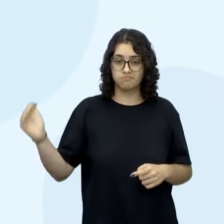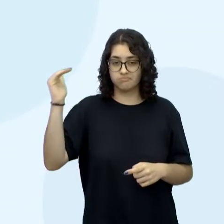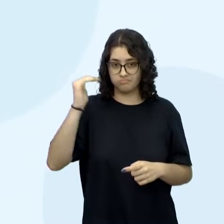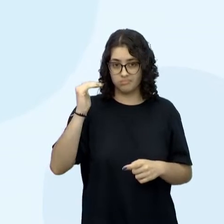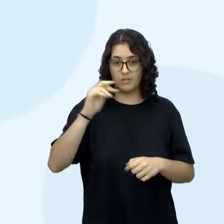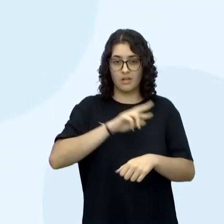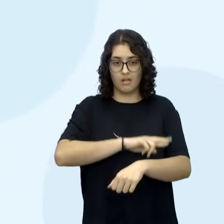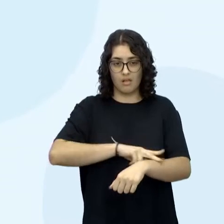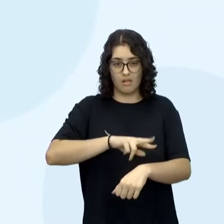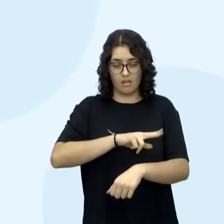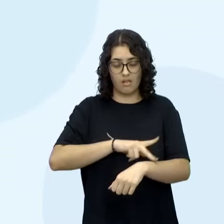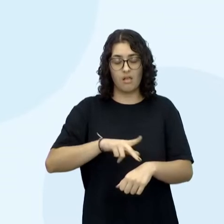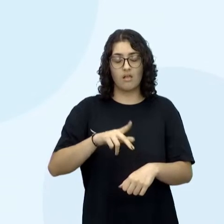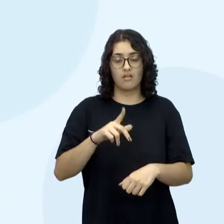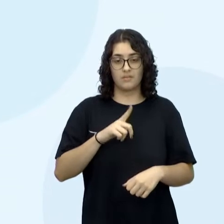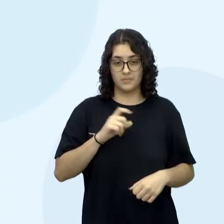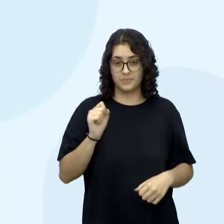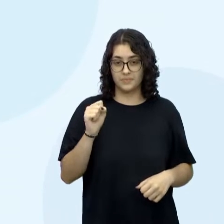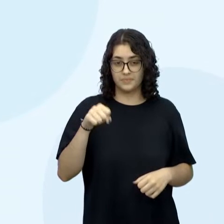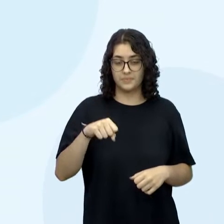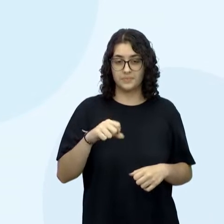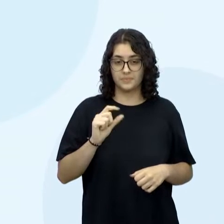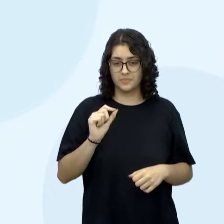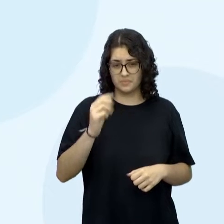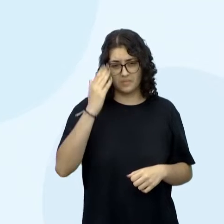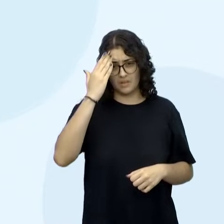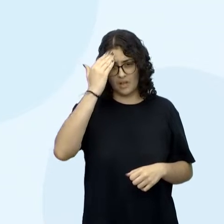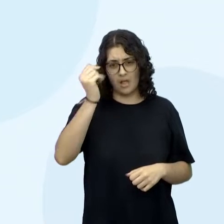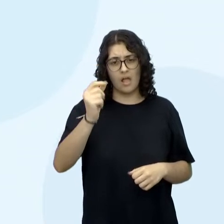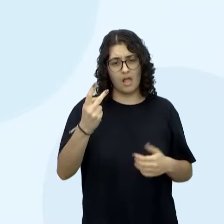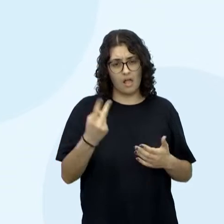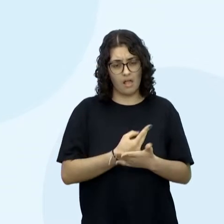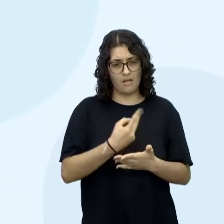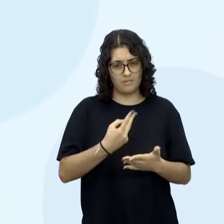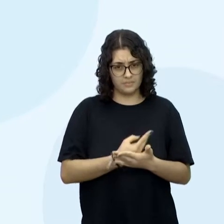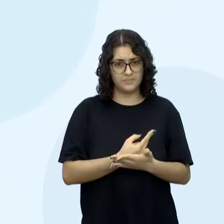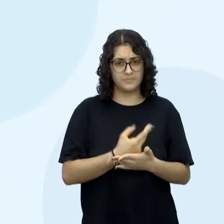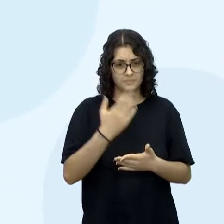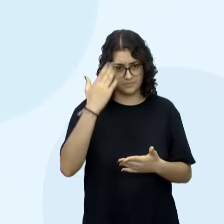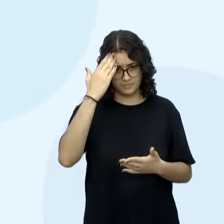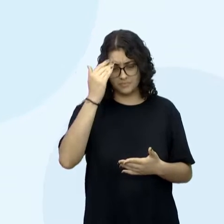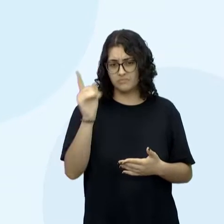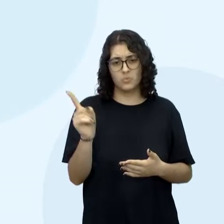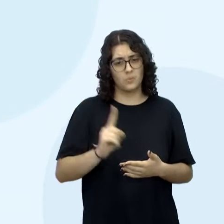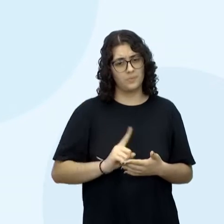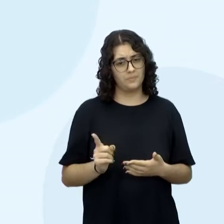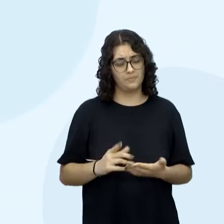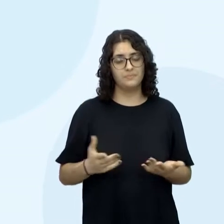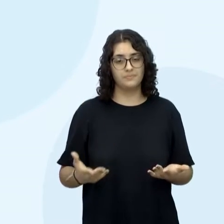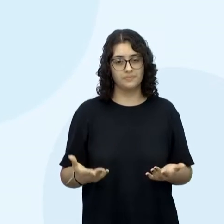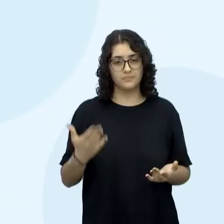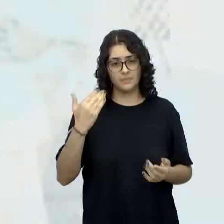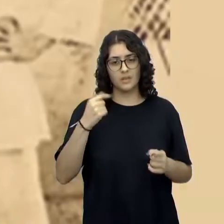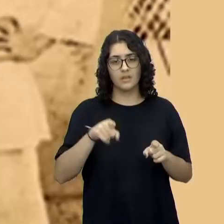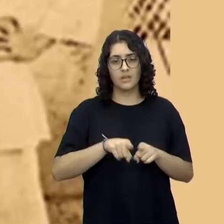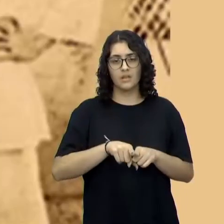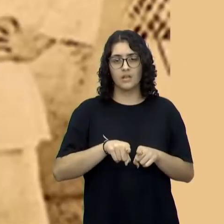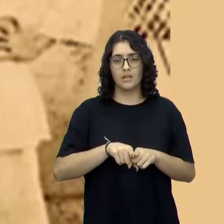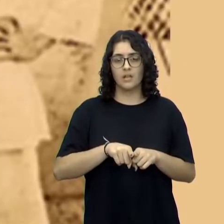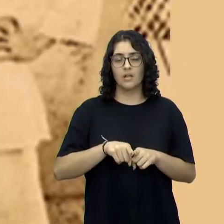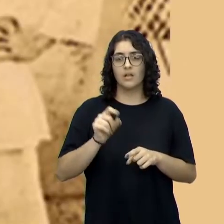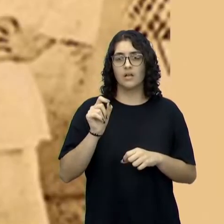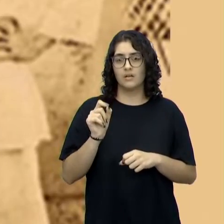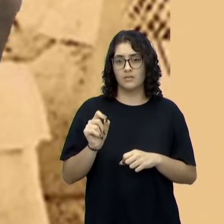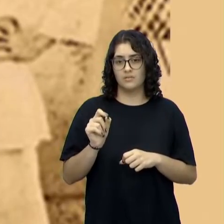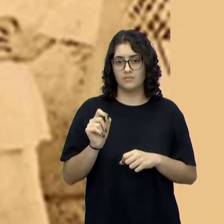outras raças, né, às outras etnias. O que a gente sabe que está errado, o que a gente sabe que não é assim, e a gente sabe que